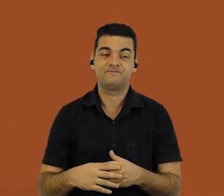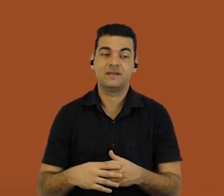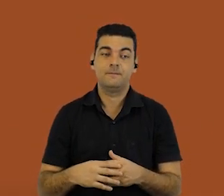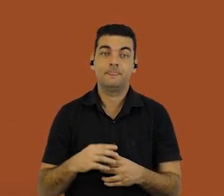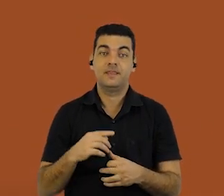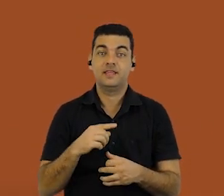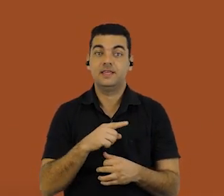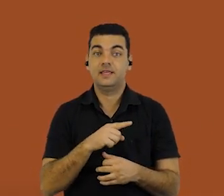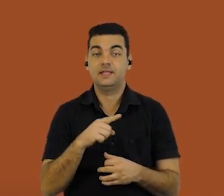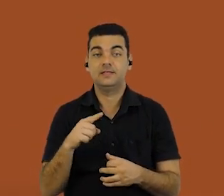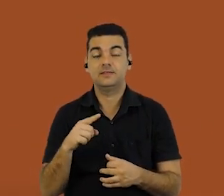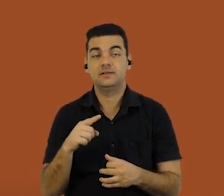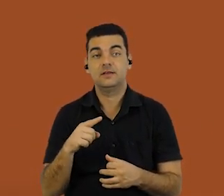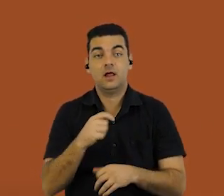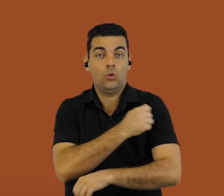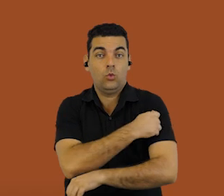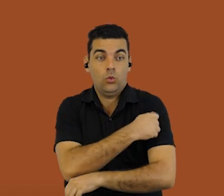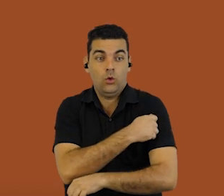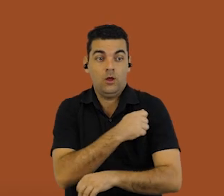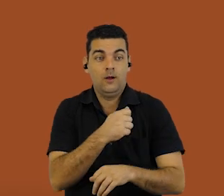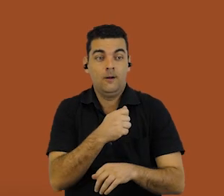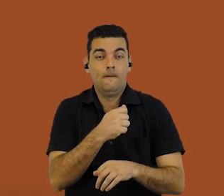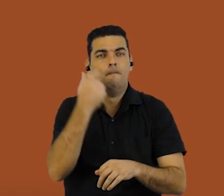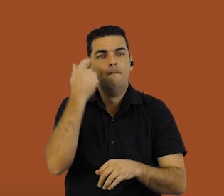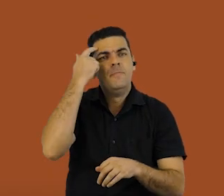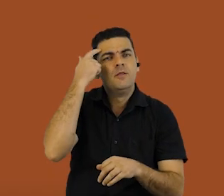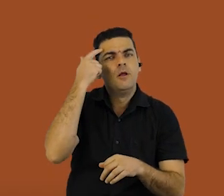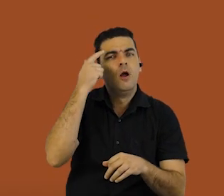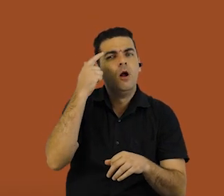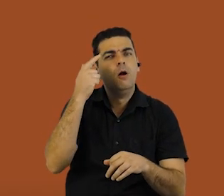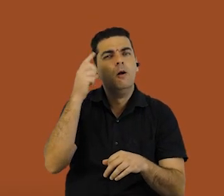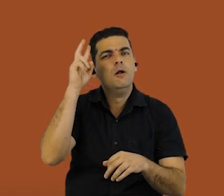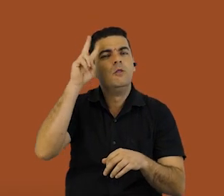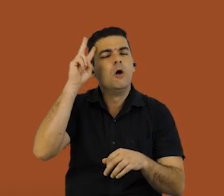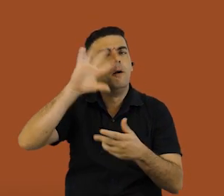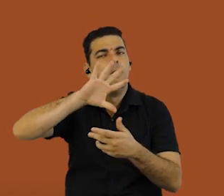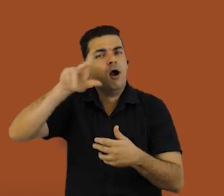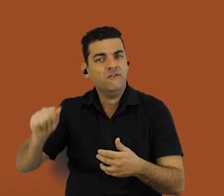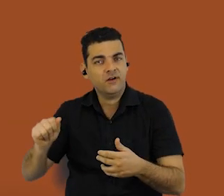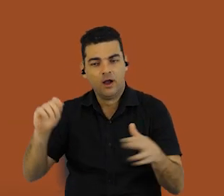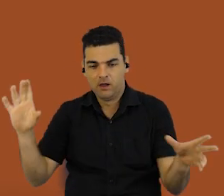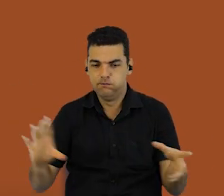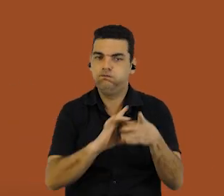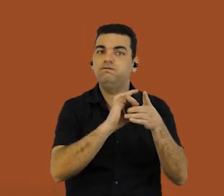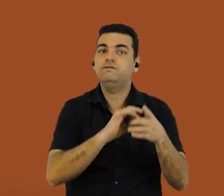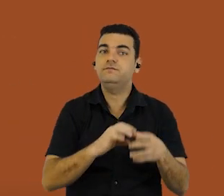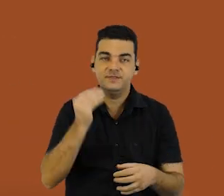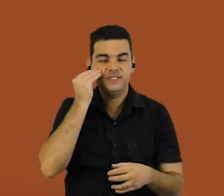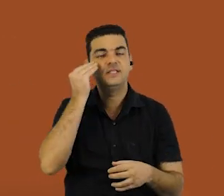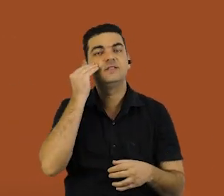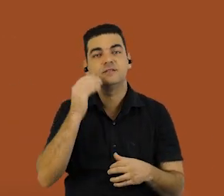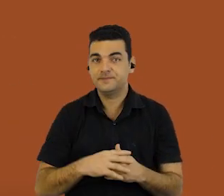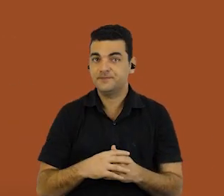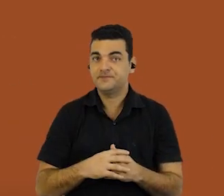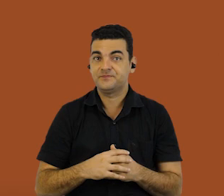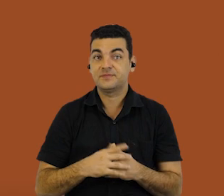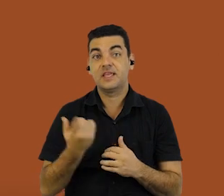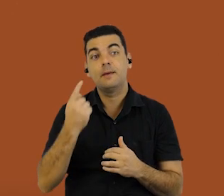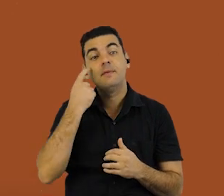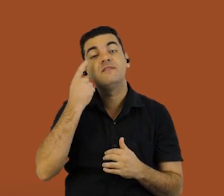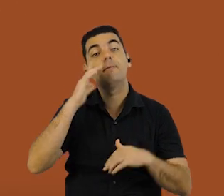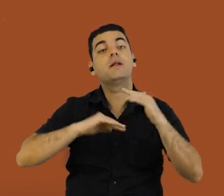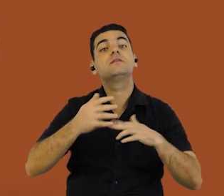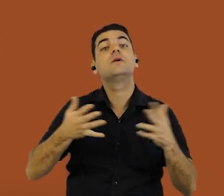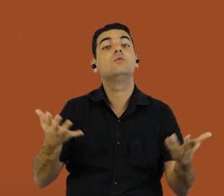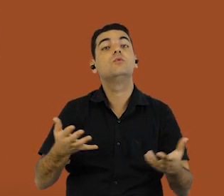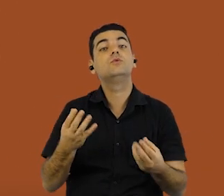e que tem possibilitado a introdução de saberes afrodiaspóricos, africanos e afrodiaspóricos em nossa